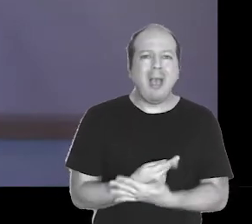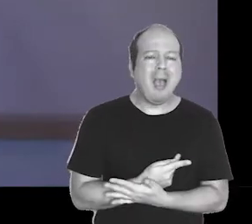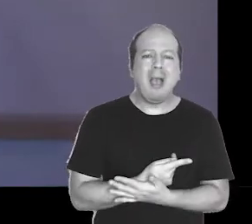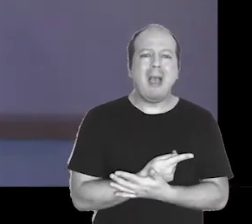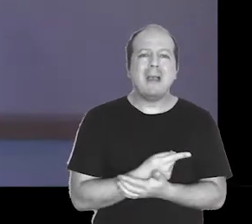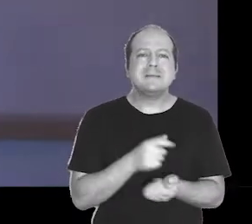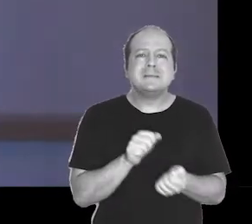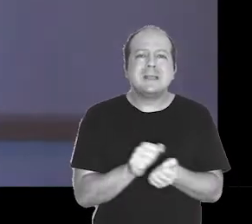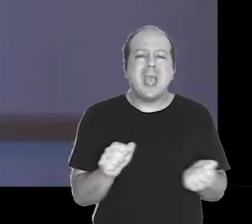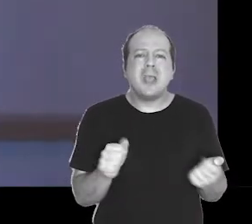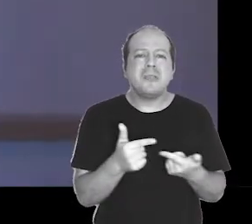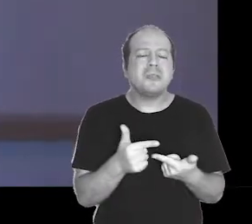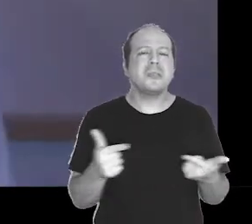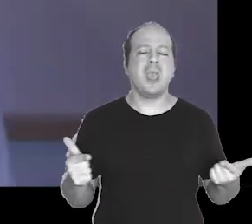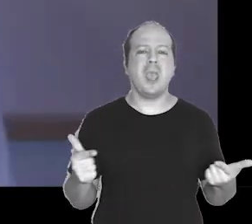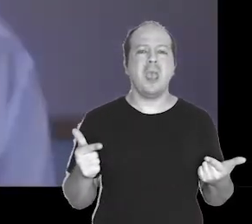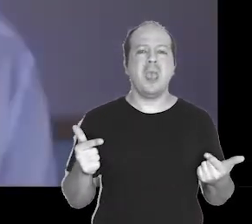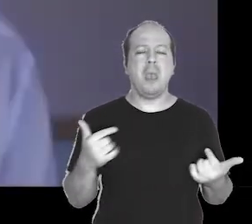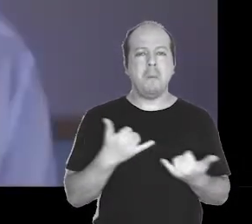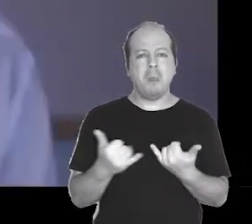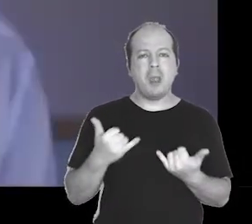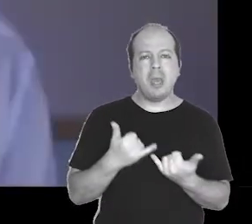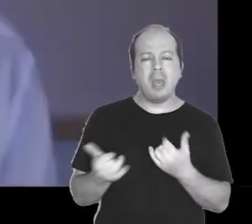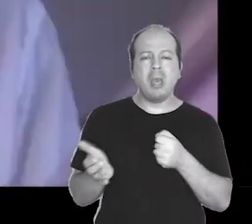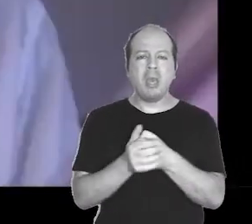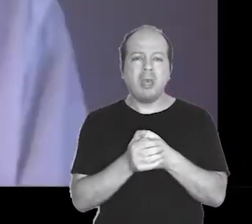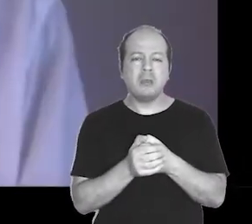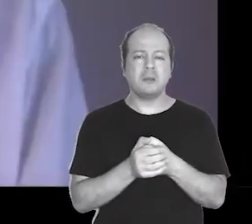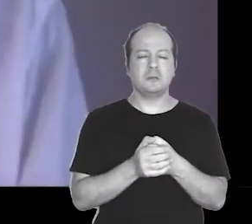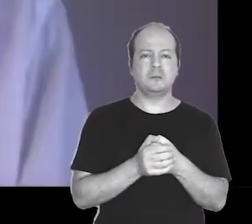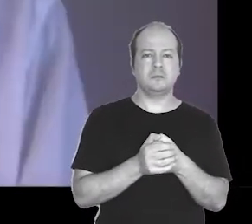ela, permaneceriam escondidos.